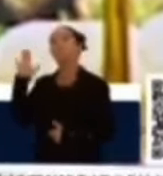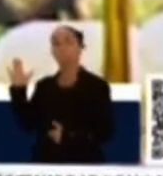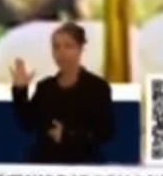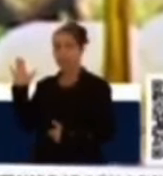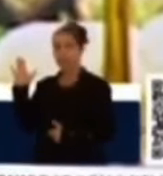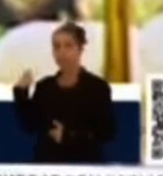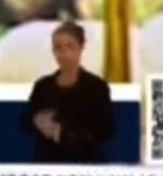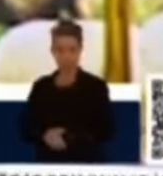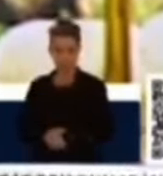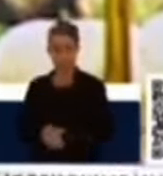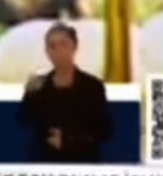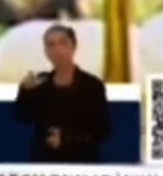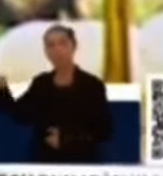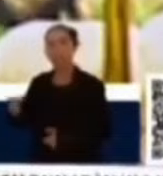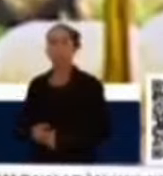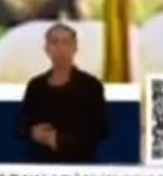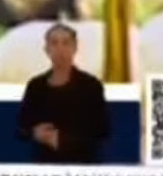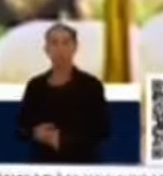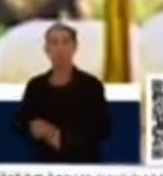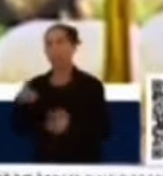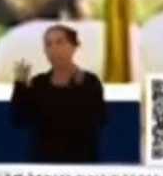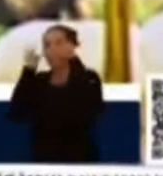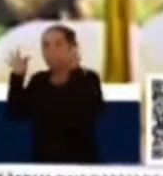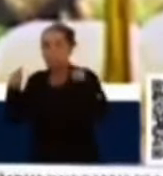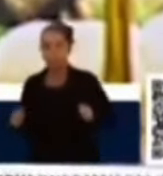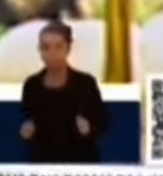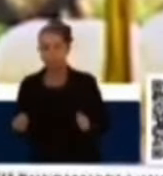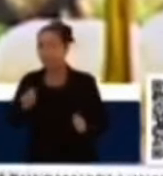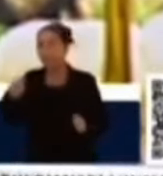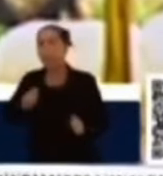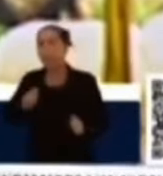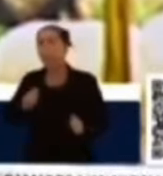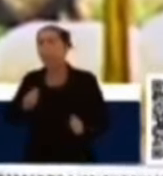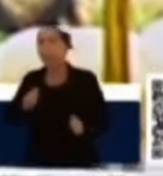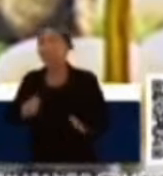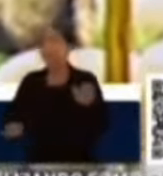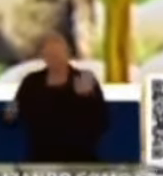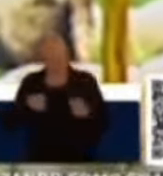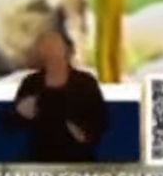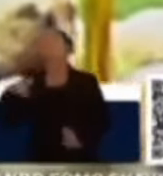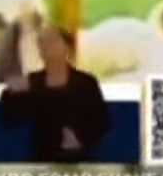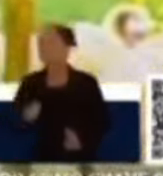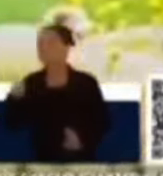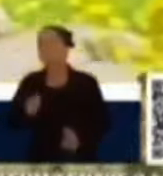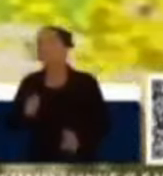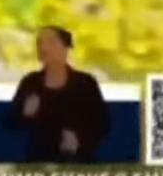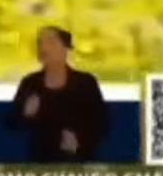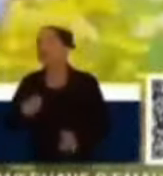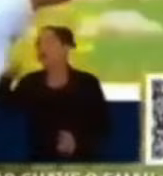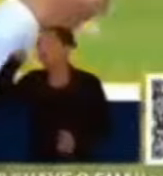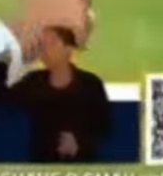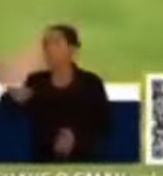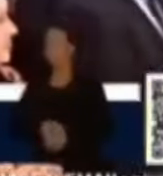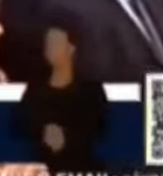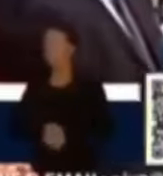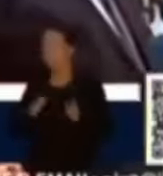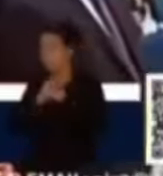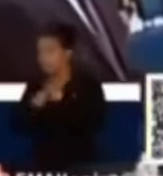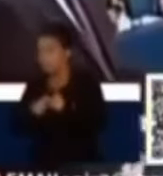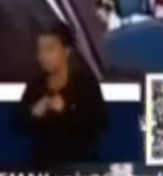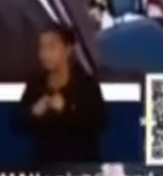Valdemiro Santiago, alguém que eu tenho uma grande admiração, gosto muito do ministério dele, ele é muito verdadeiro e aqui no canal também já rendeu